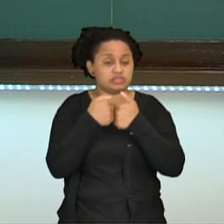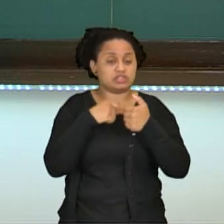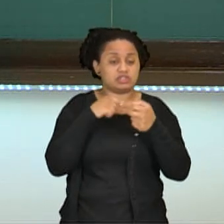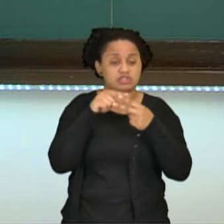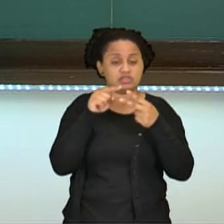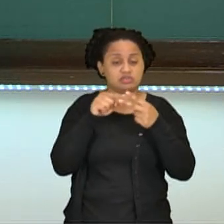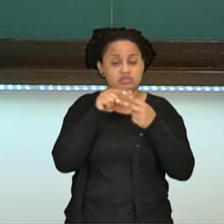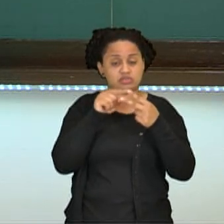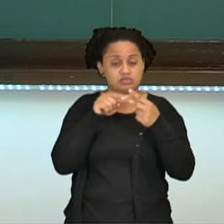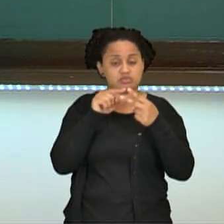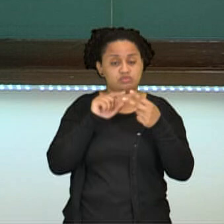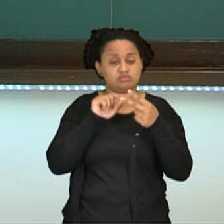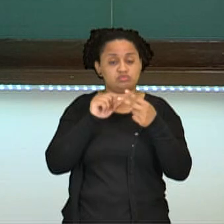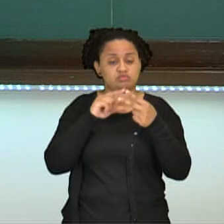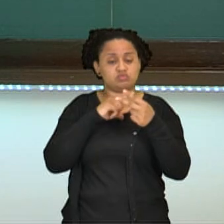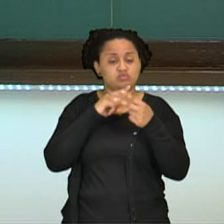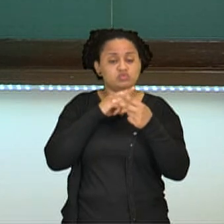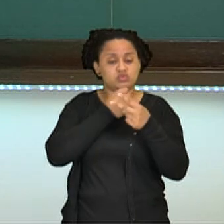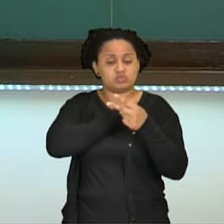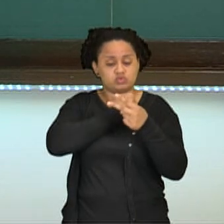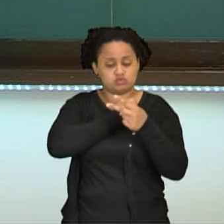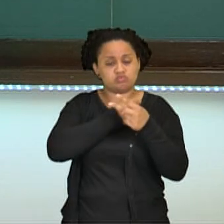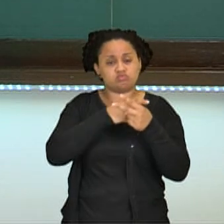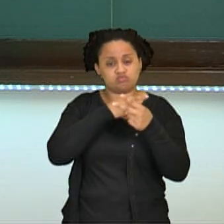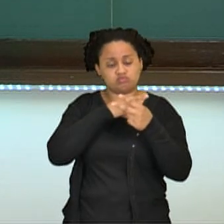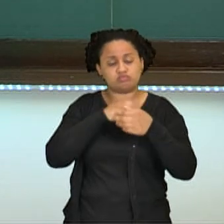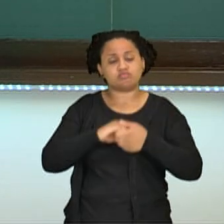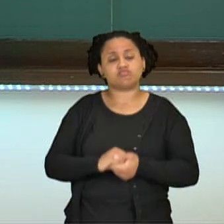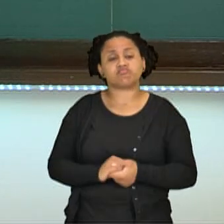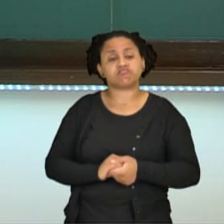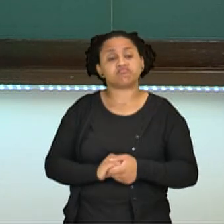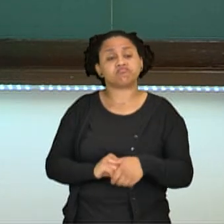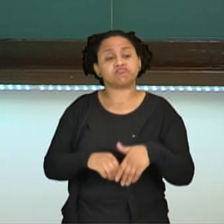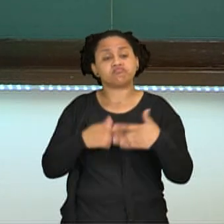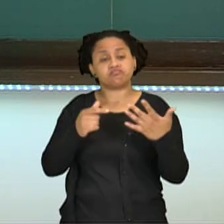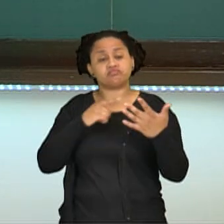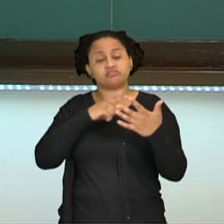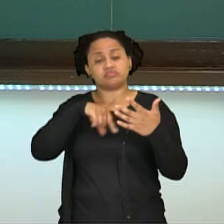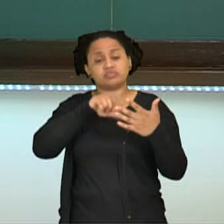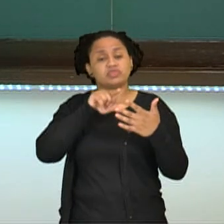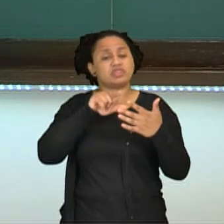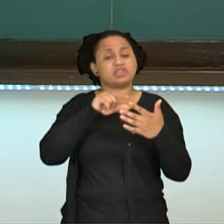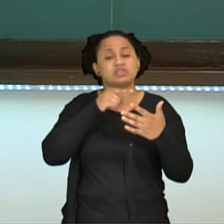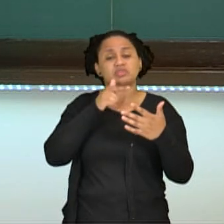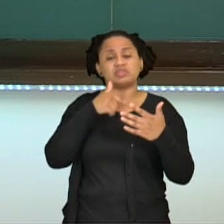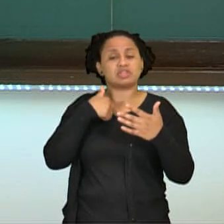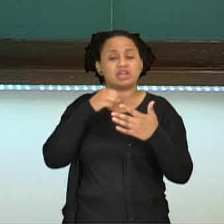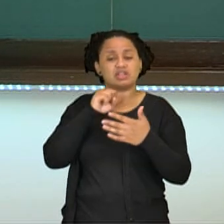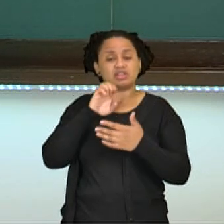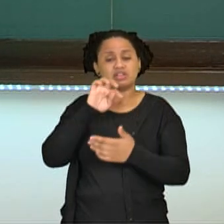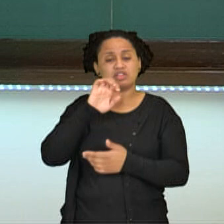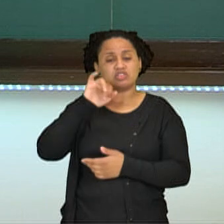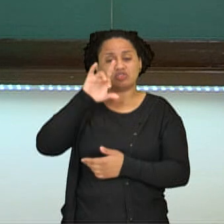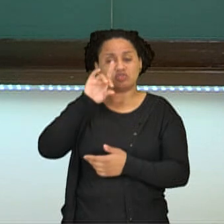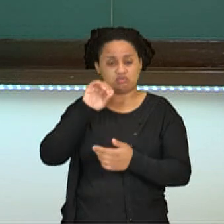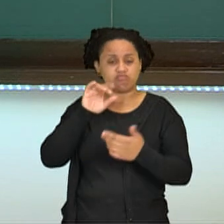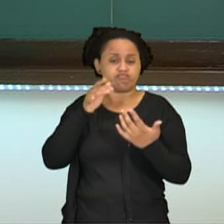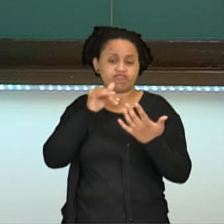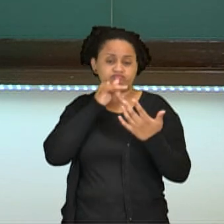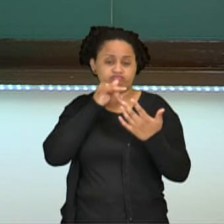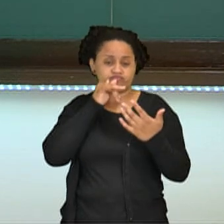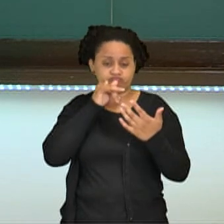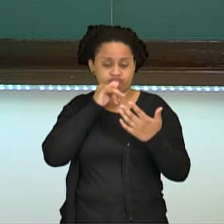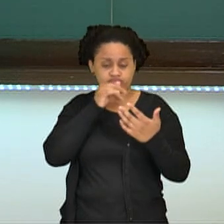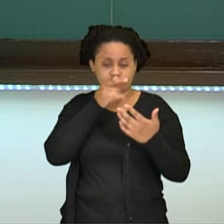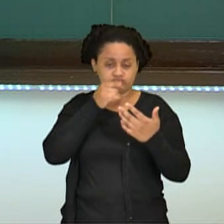grandezas vetoriais. Grandezas escalares, elas não possuem direção e não possuem sentido. Por exemplo, 25